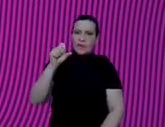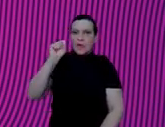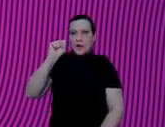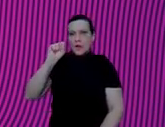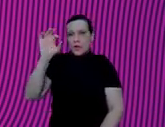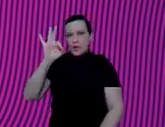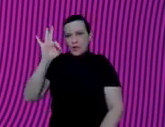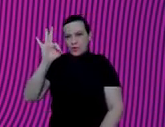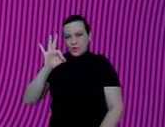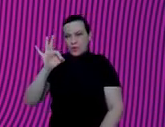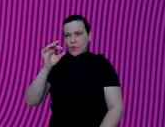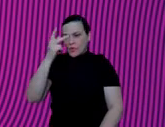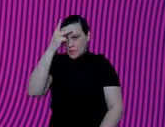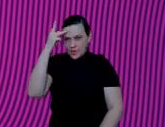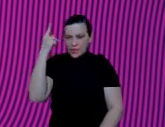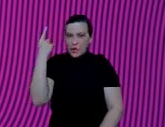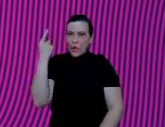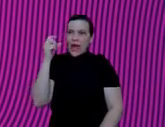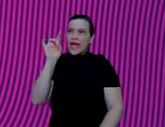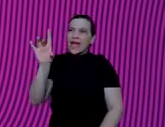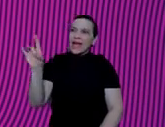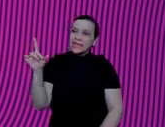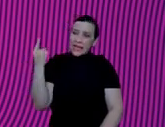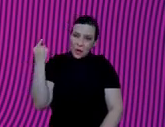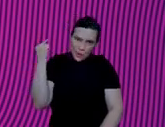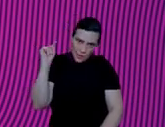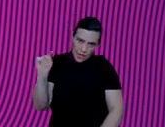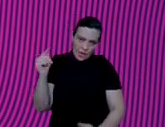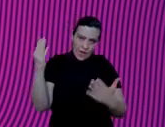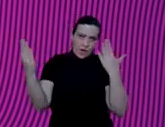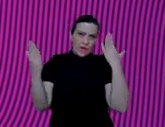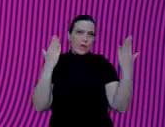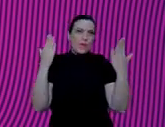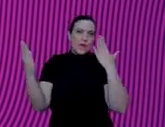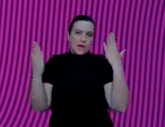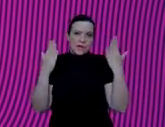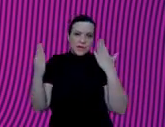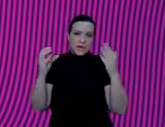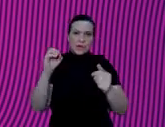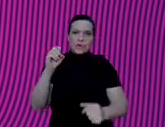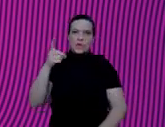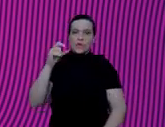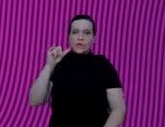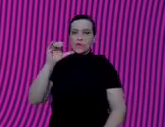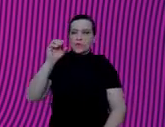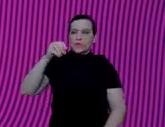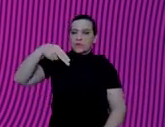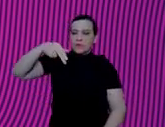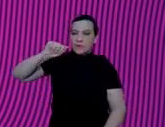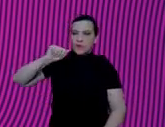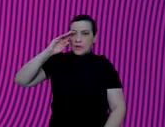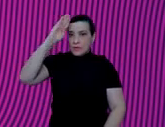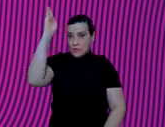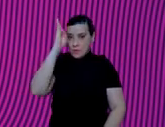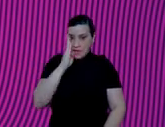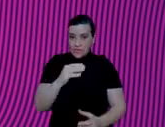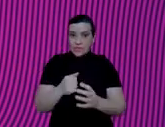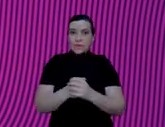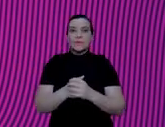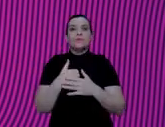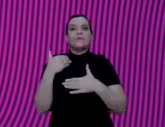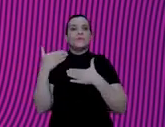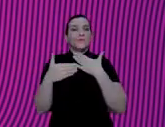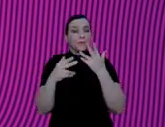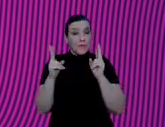ano. Esse é o tamanho da prescrição da oxicodona no Brasil. Ela continua representando uma minoria